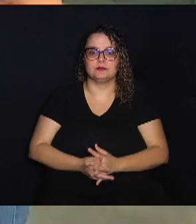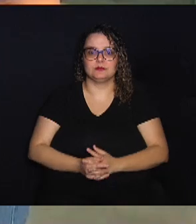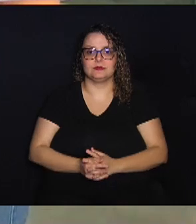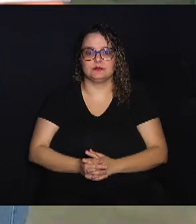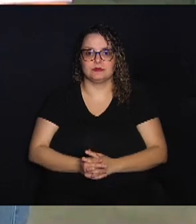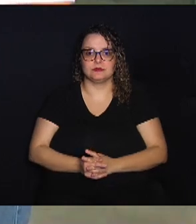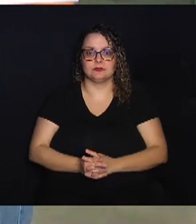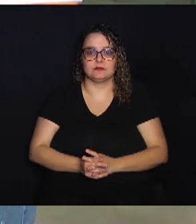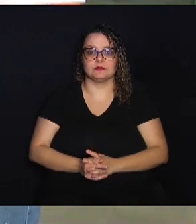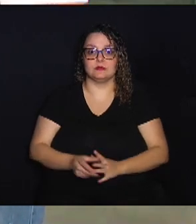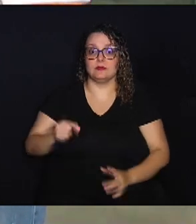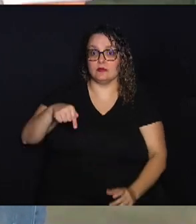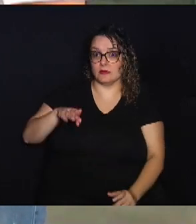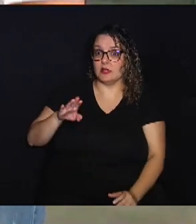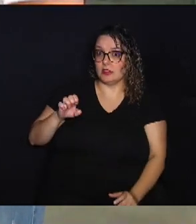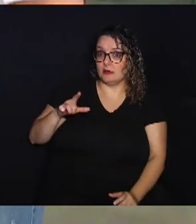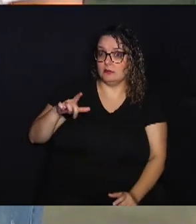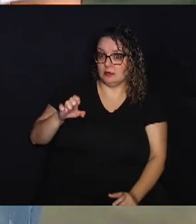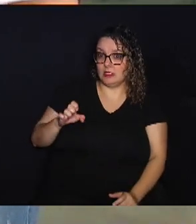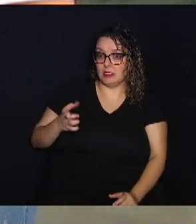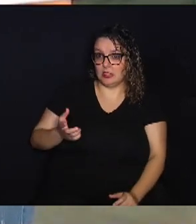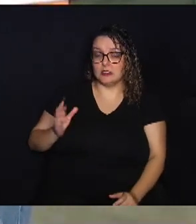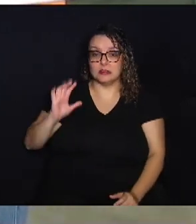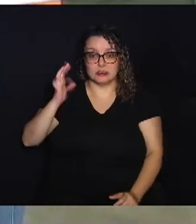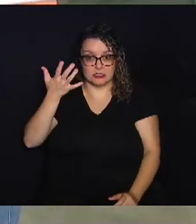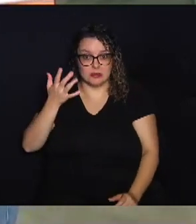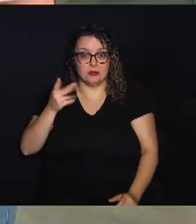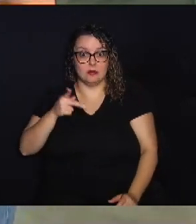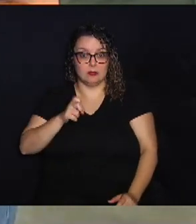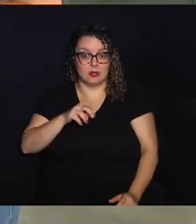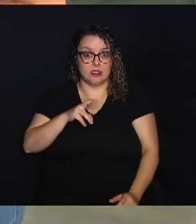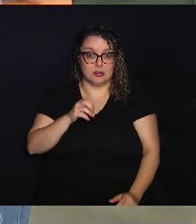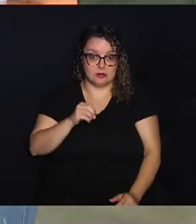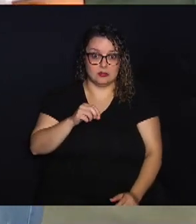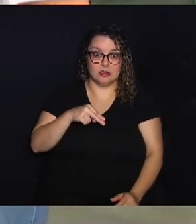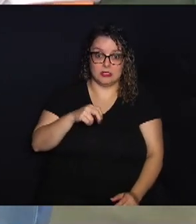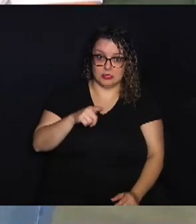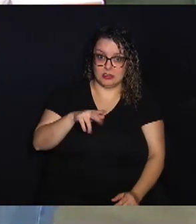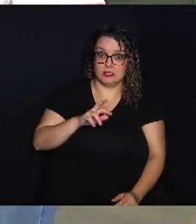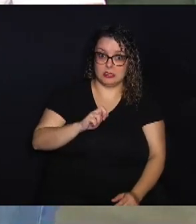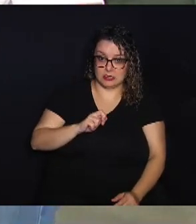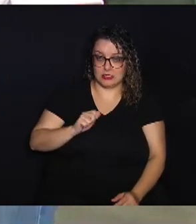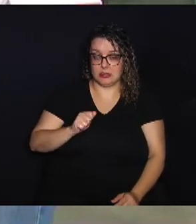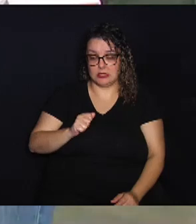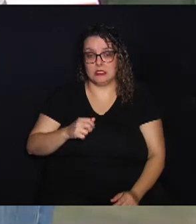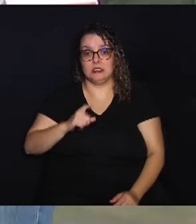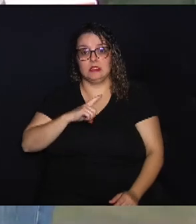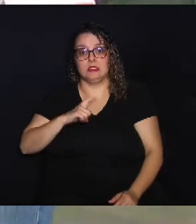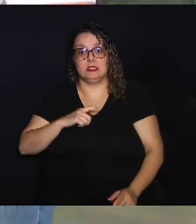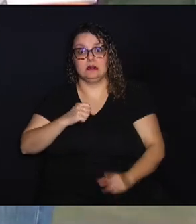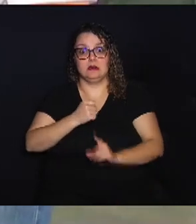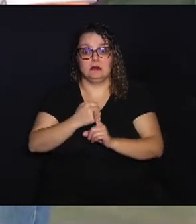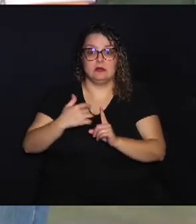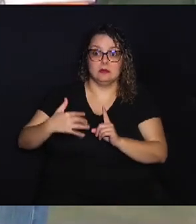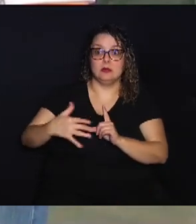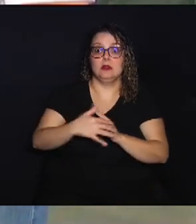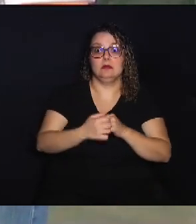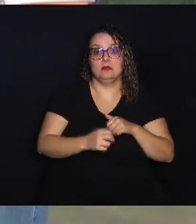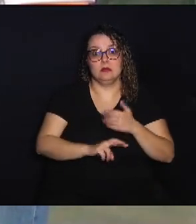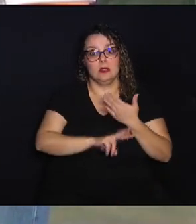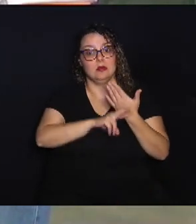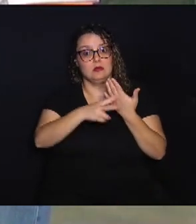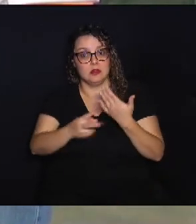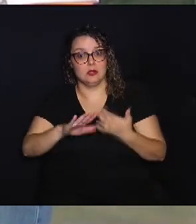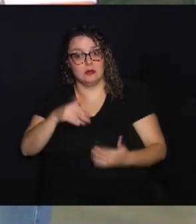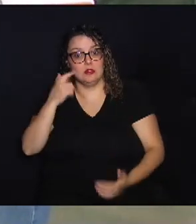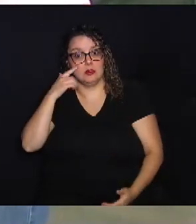que esse baile, né, que aconteceu, o Pérola Negra, inclusive ele teve um aspecto social muito importante, né, quando a gente